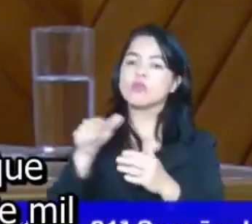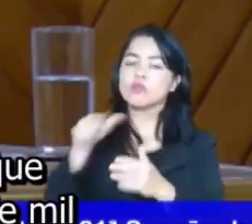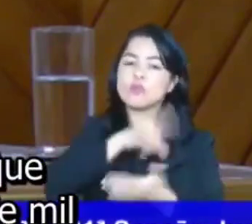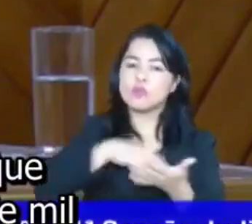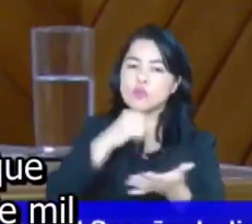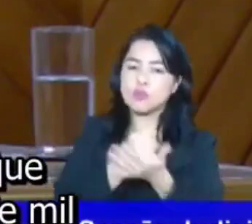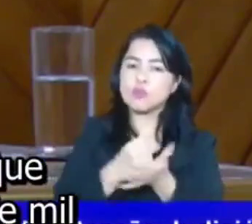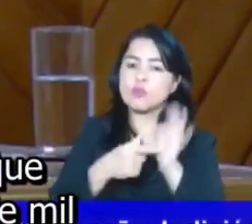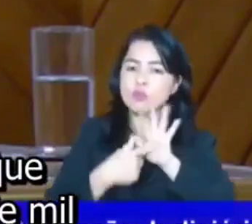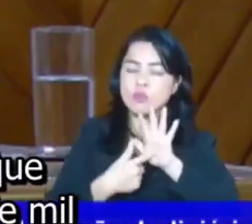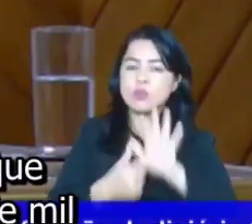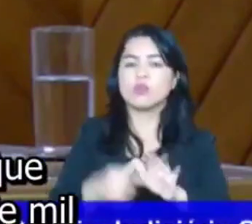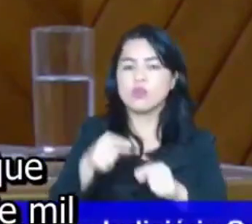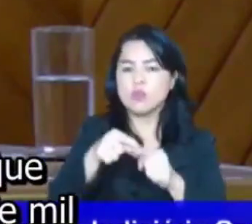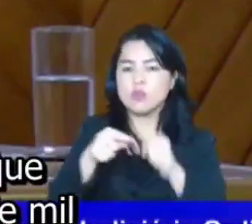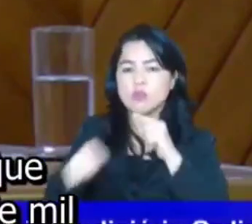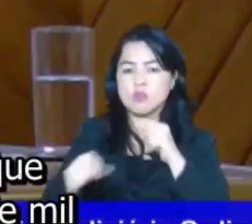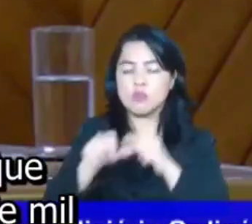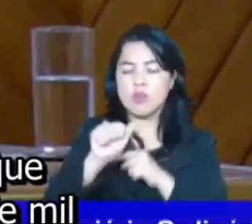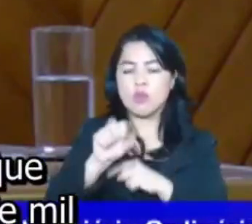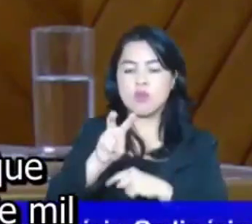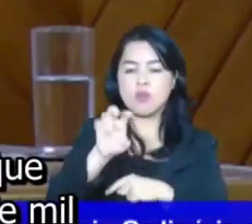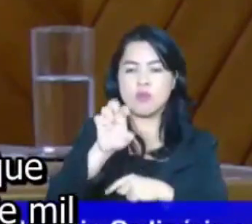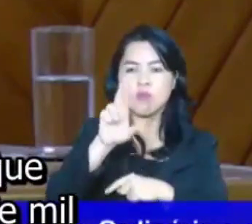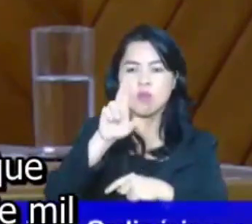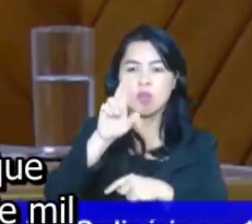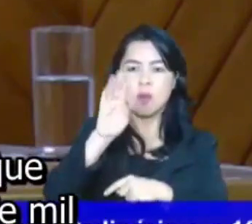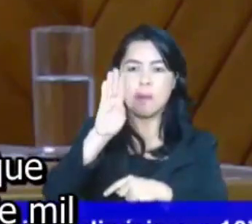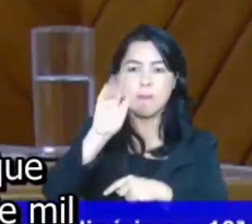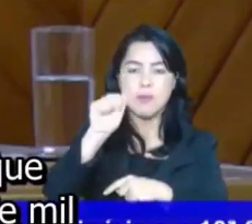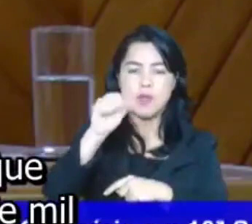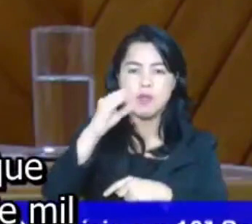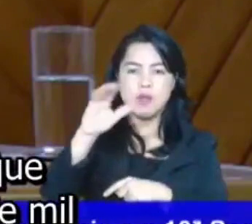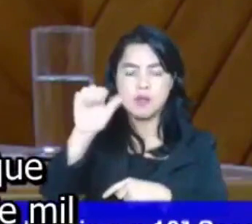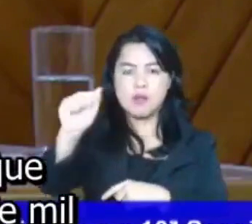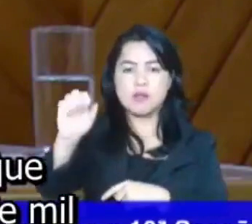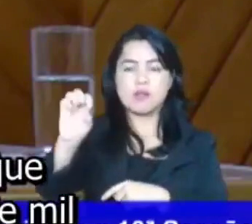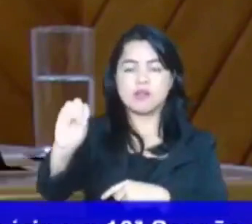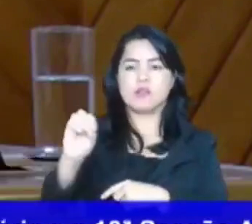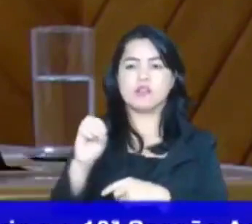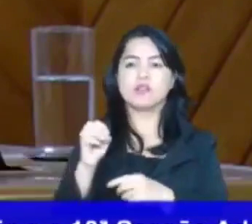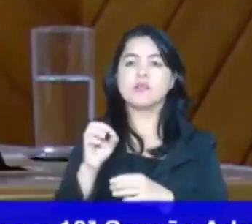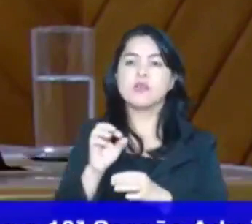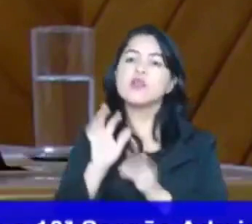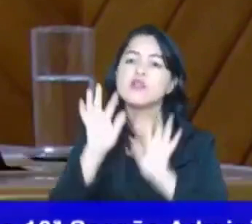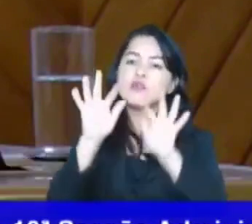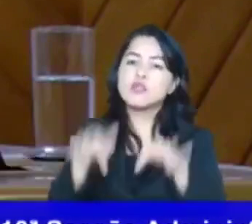seja deferida a averbação para fins previdenciários de